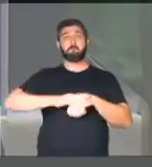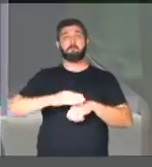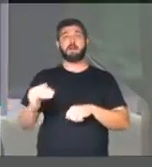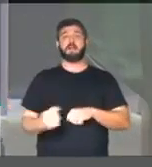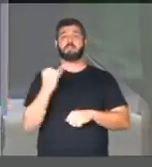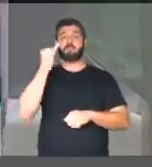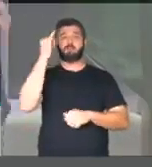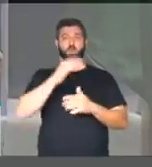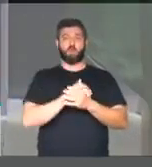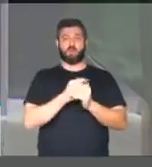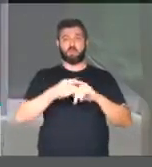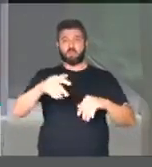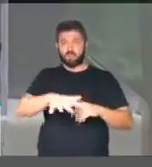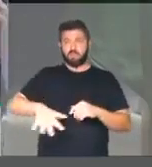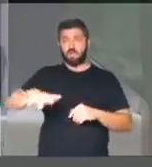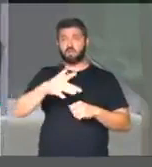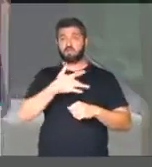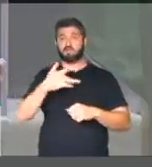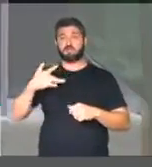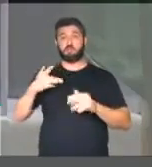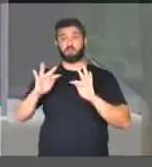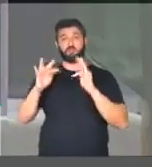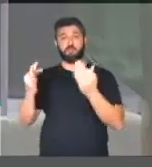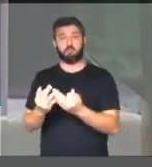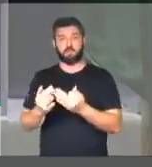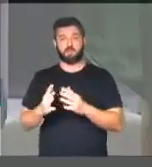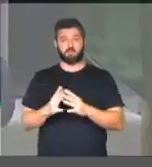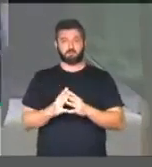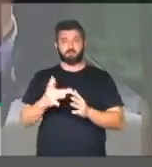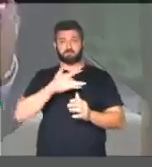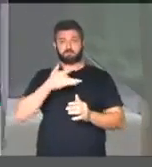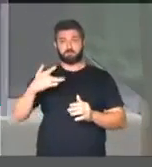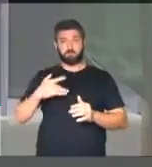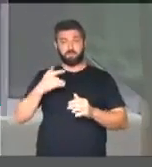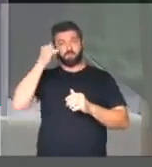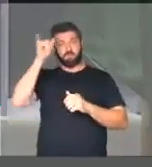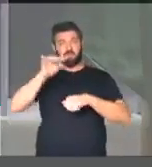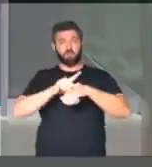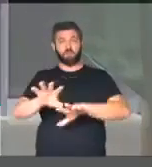medicina na área da saúde da família, da saúde preventiva.